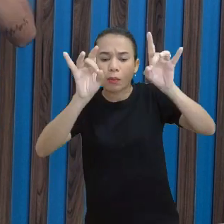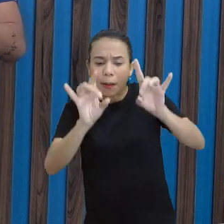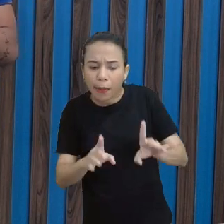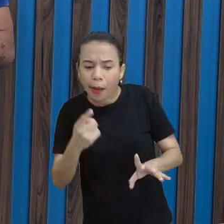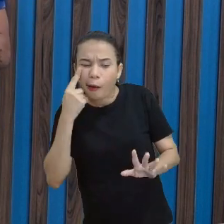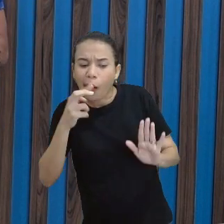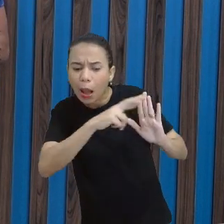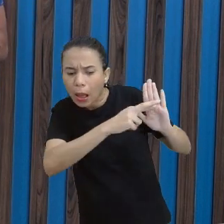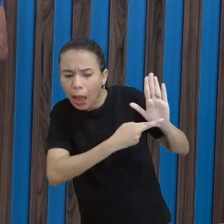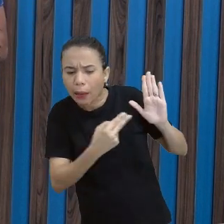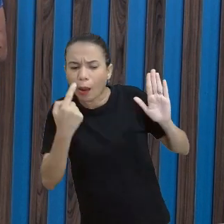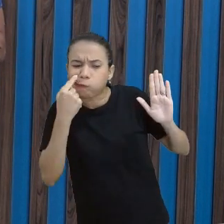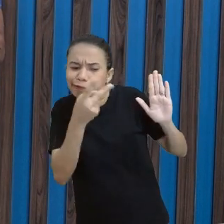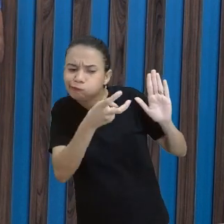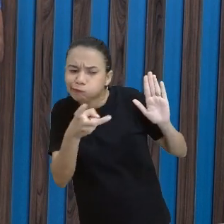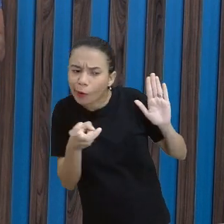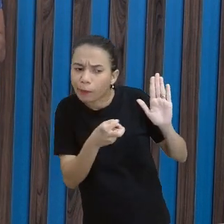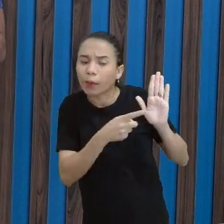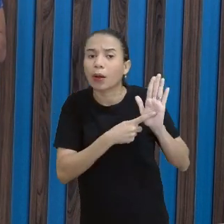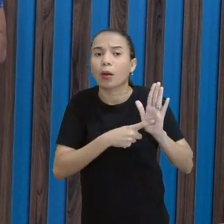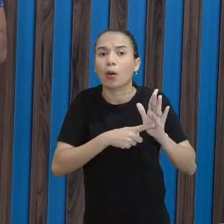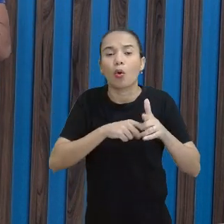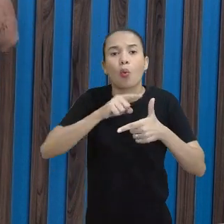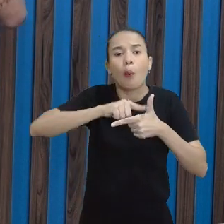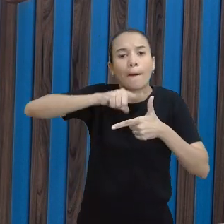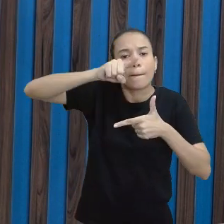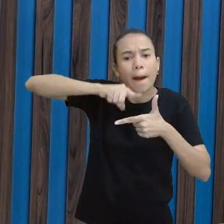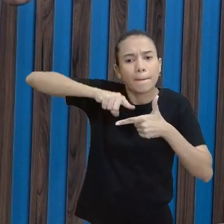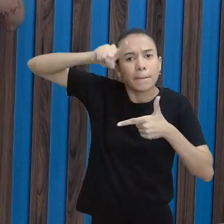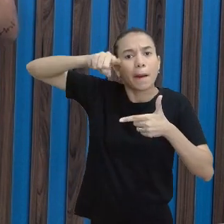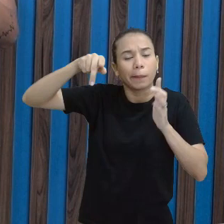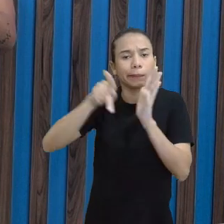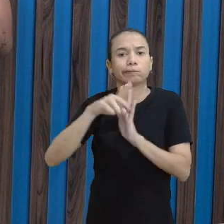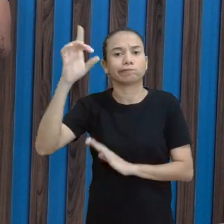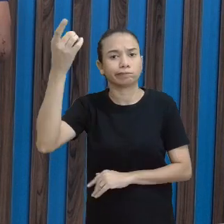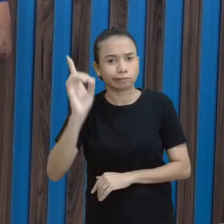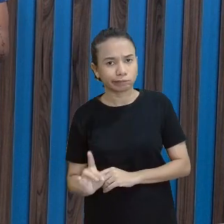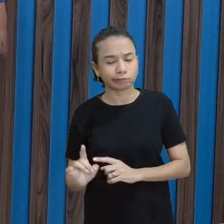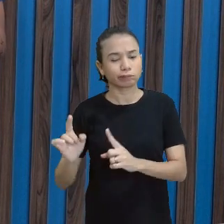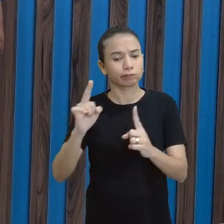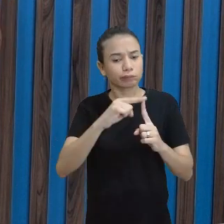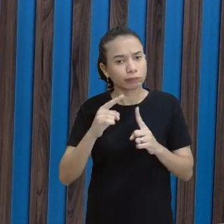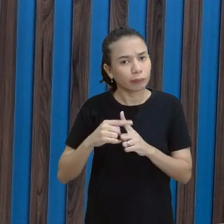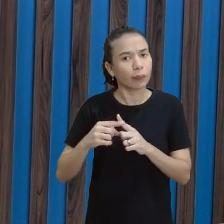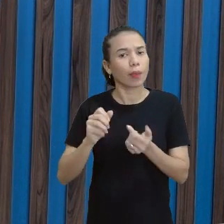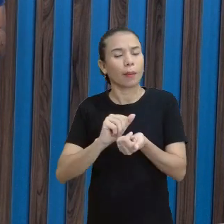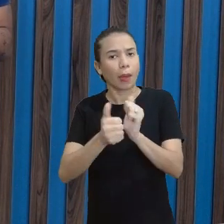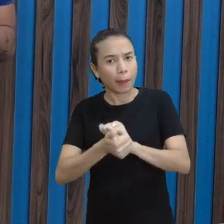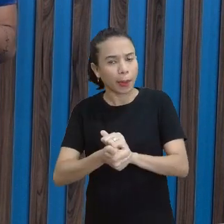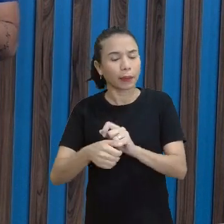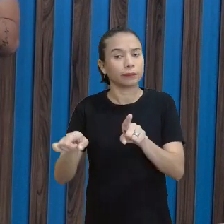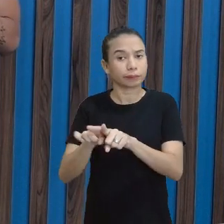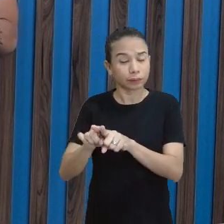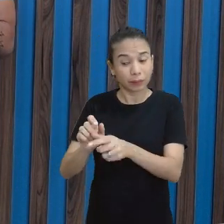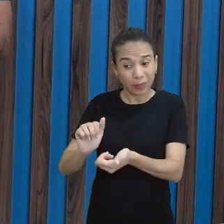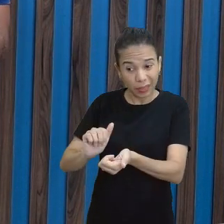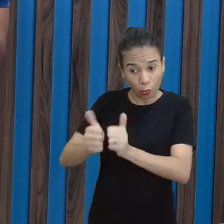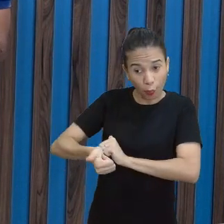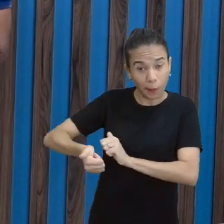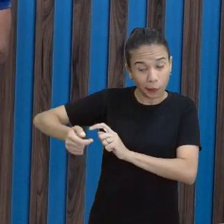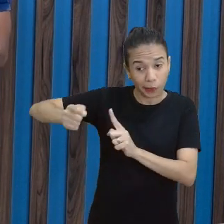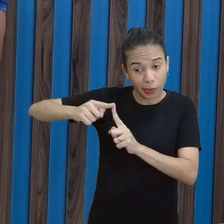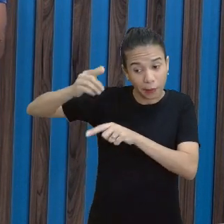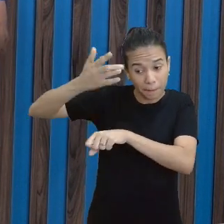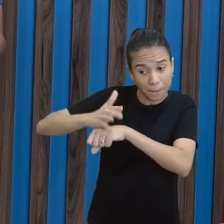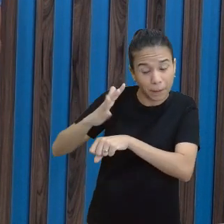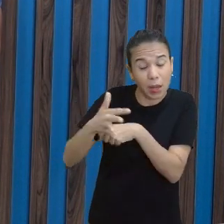as regras, quais são os graus de deficiência, quais são as modalidades, as provas onde acontecem,